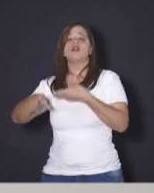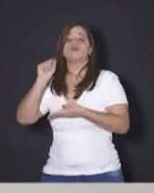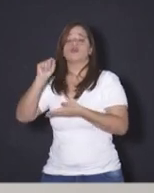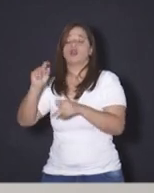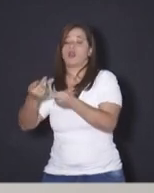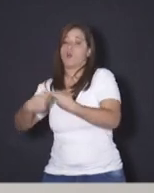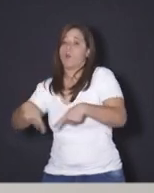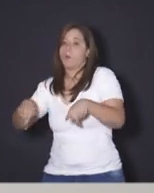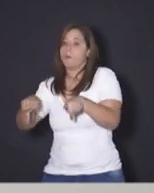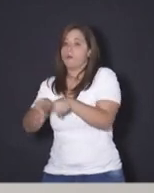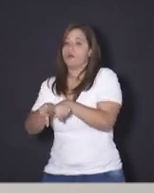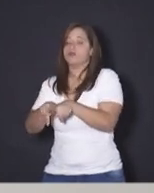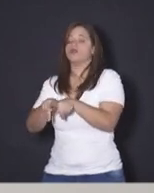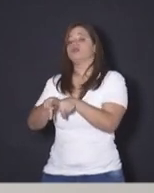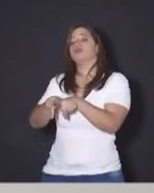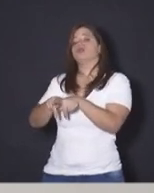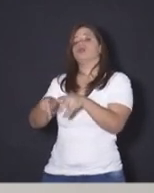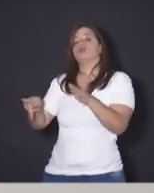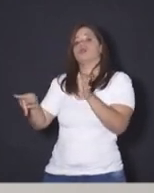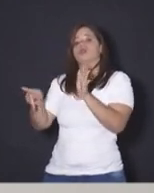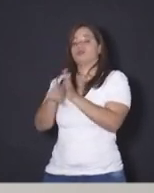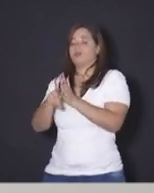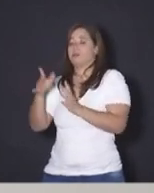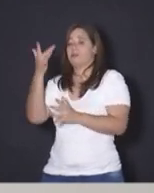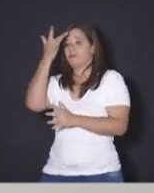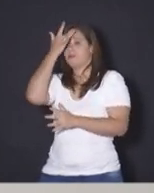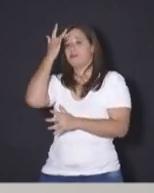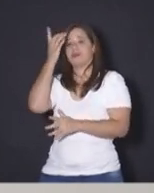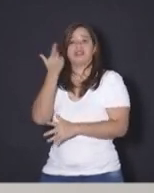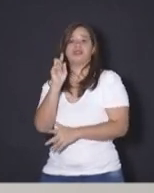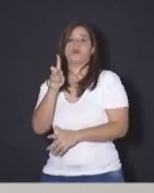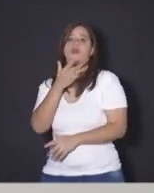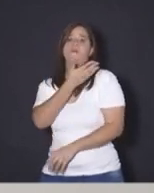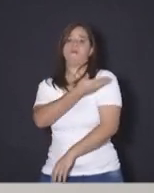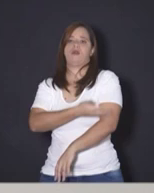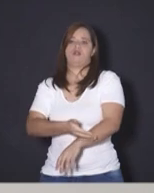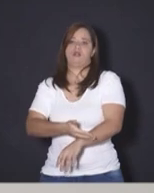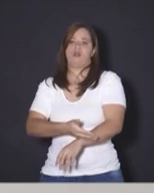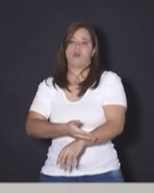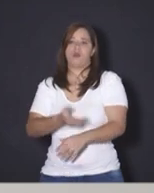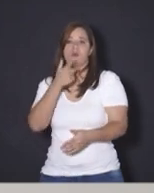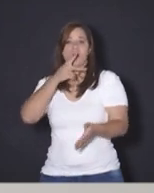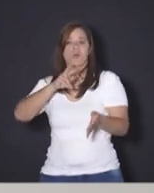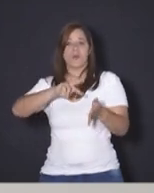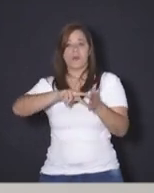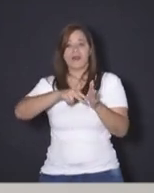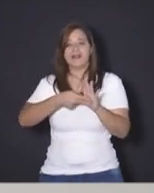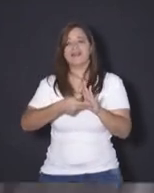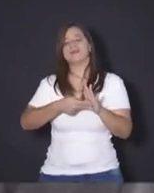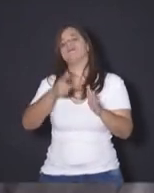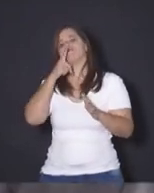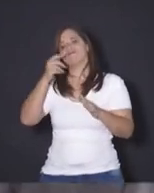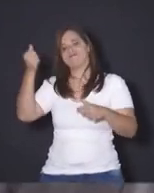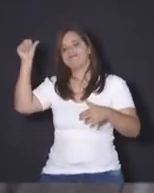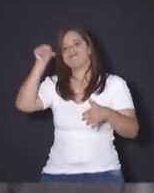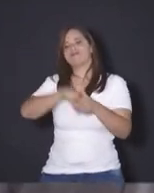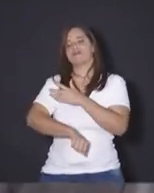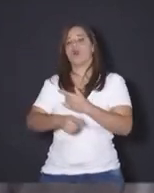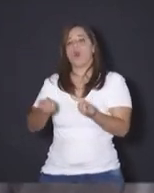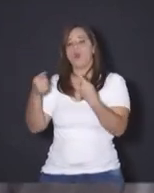povos considerados não brancos crimes foram cometidos contra